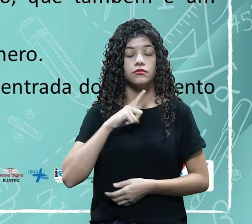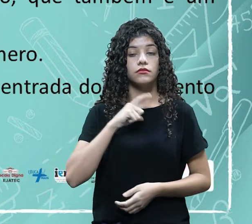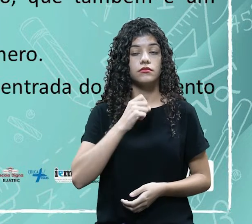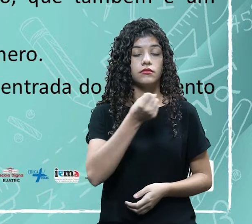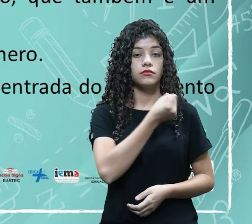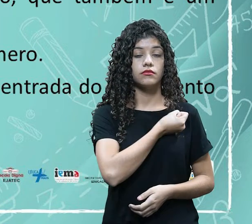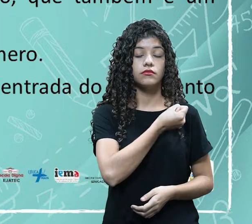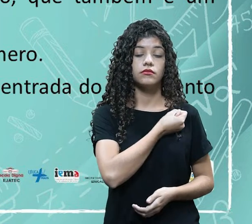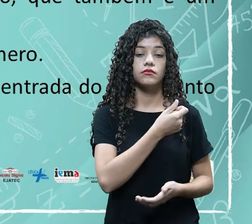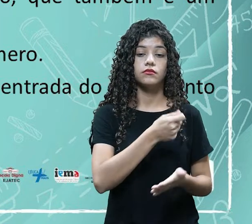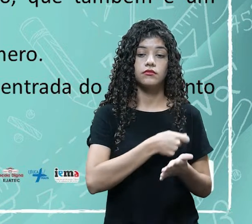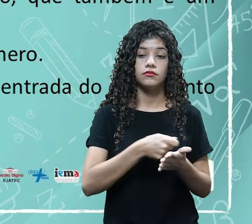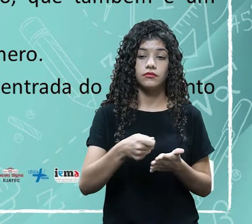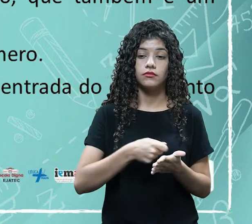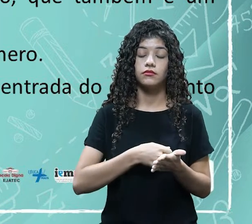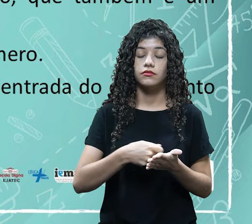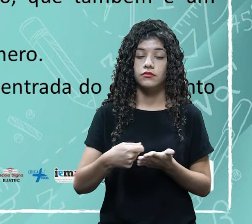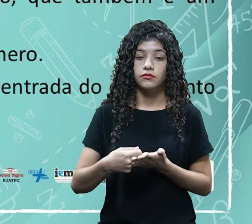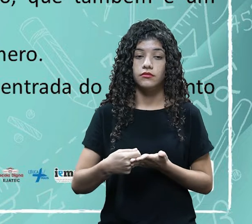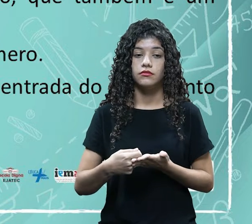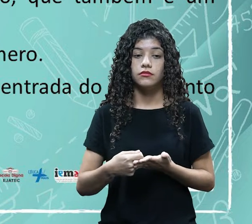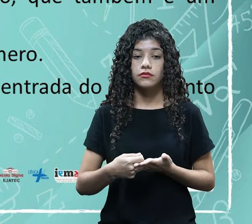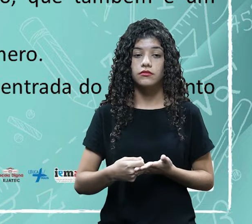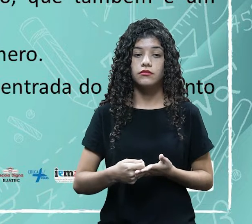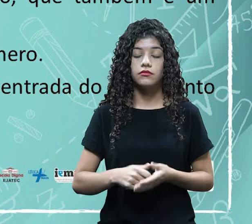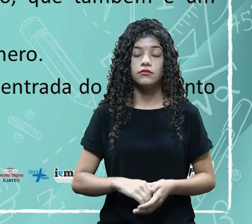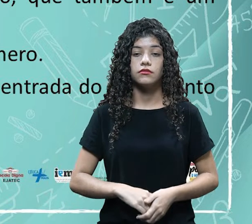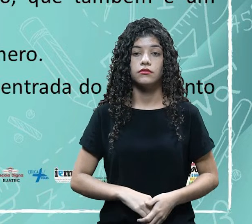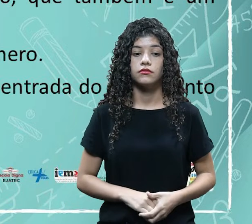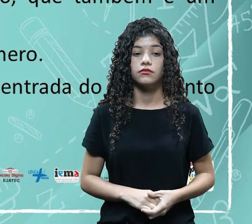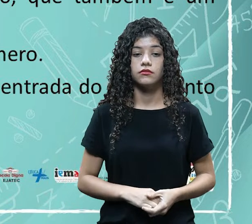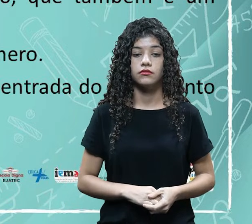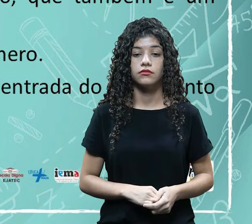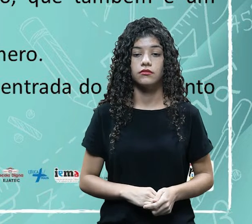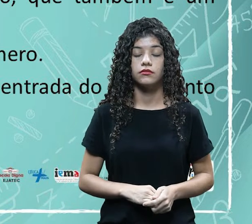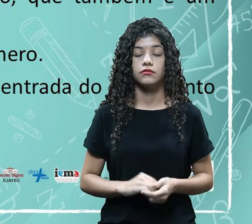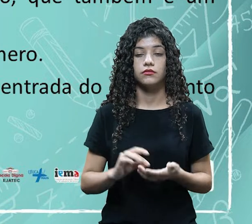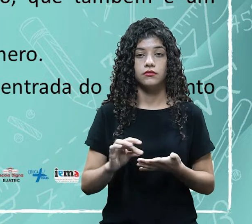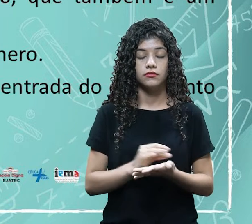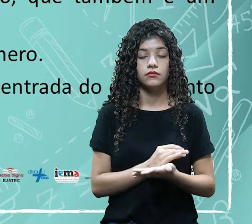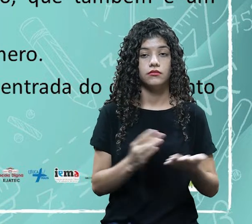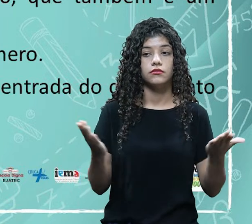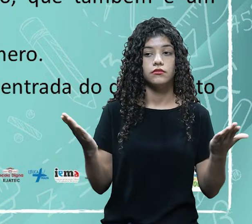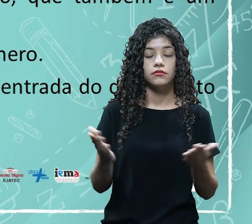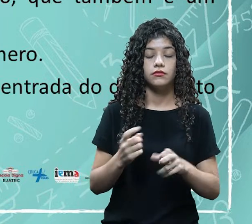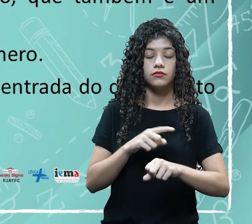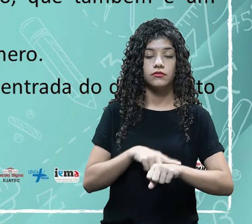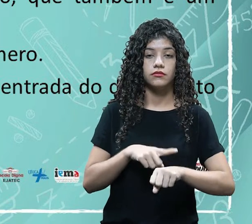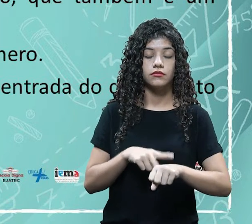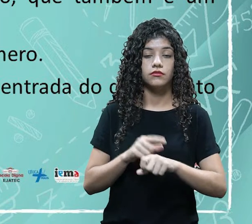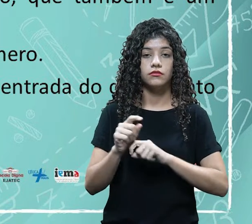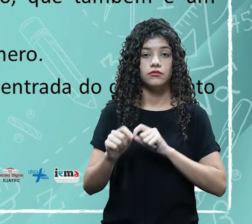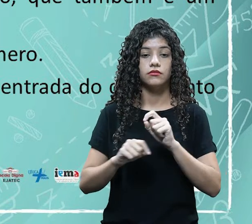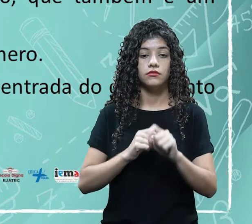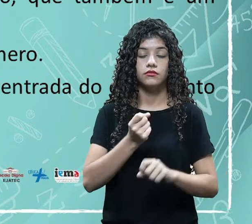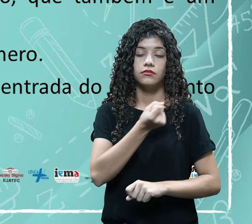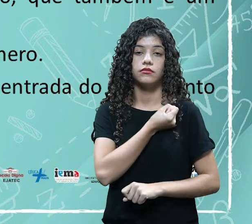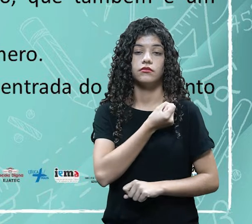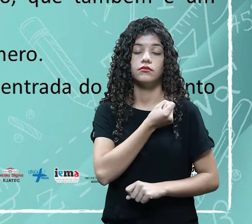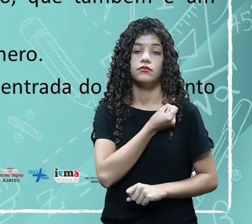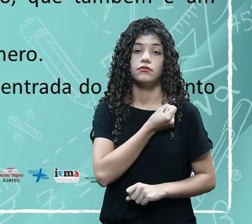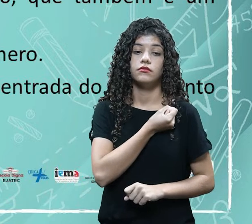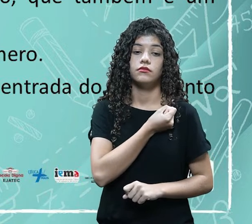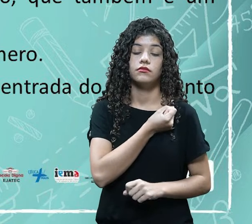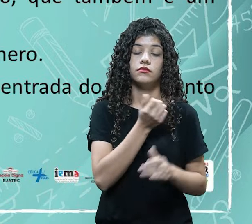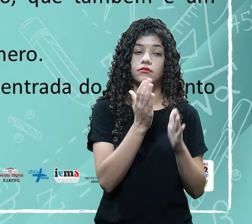número de registro, como a gente já falou, né, lá no registro, é dado um número de registro ao documento. Nesse momento,